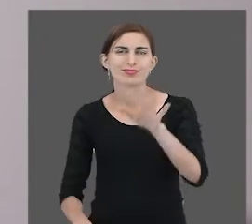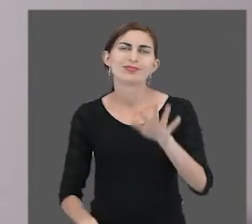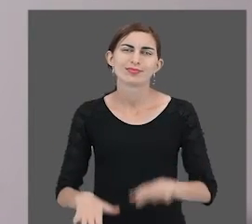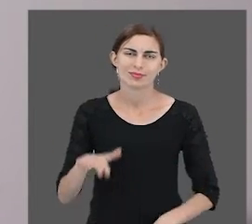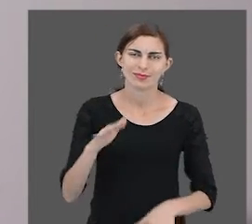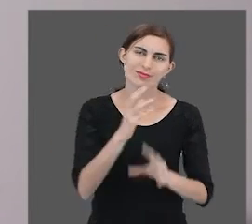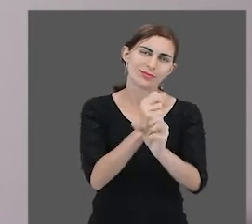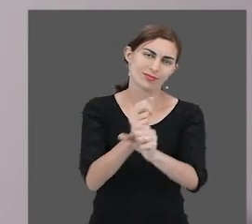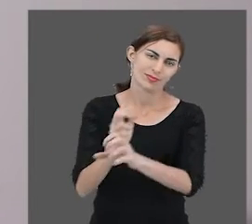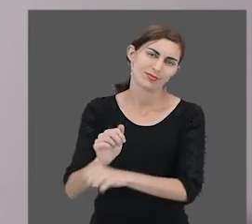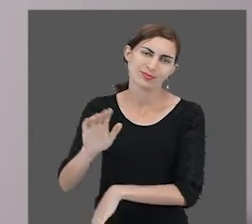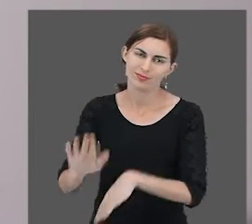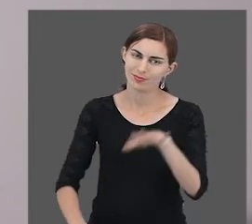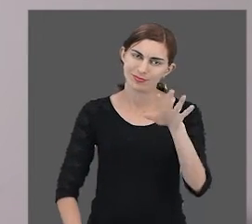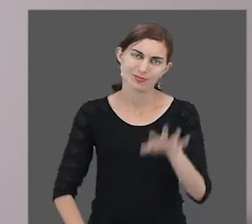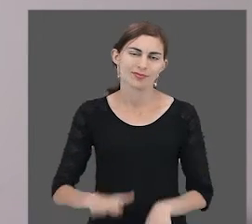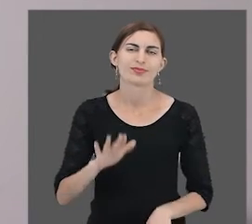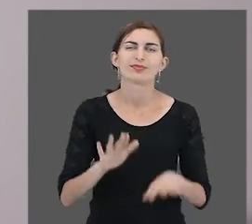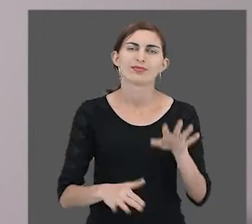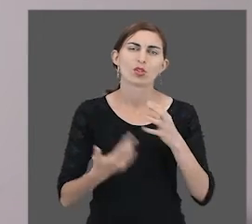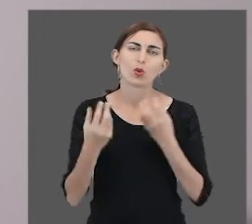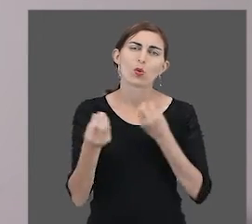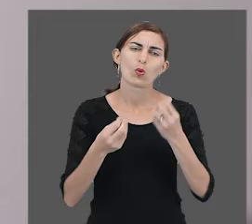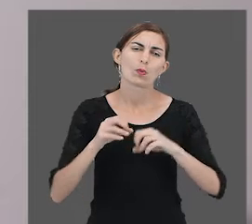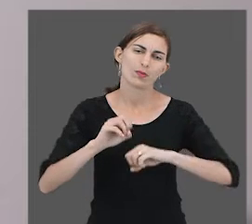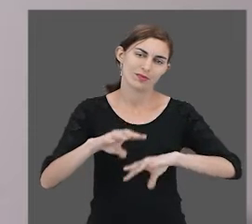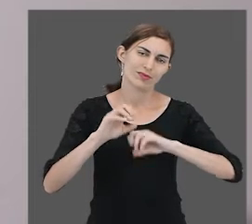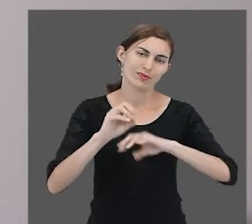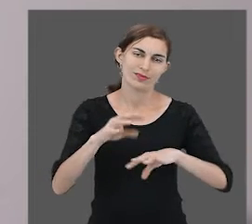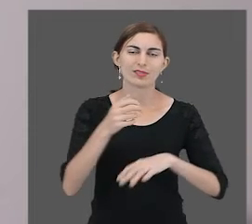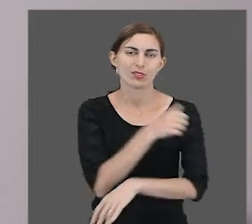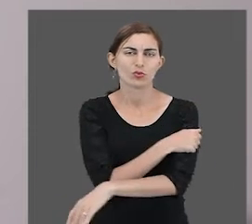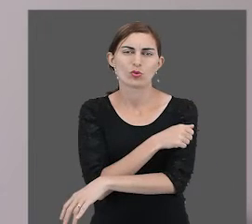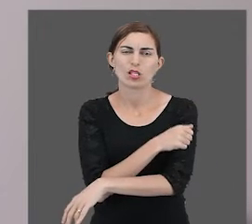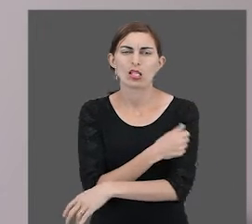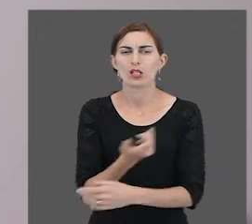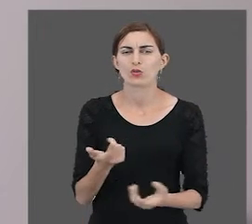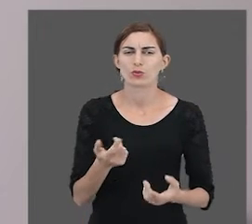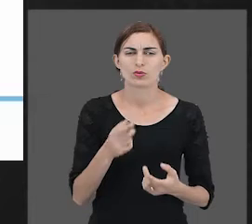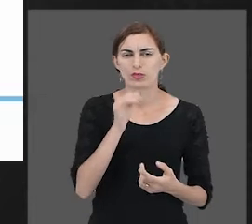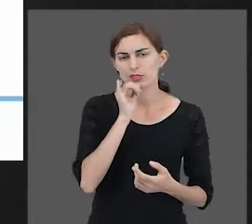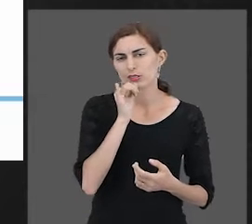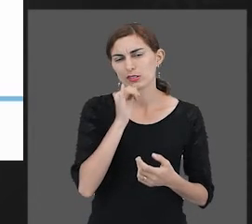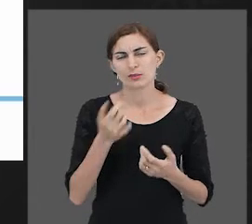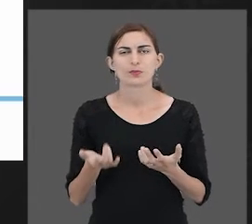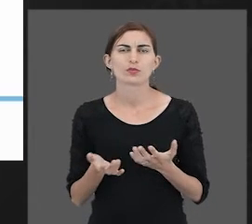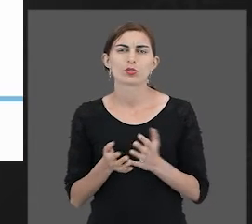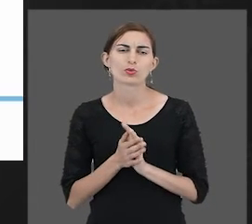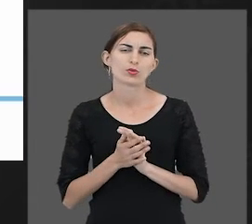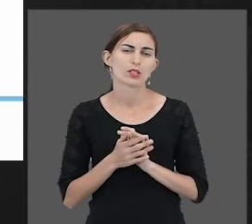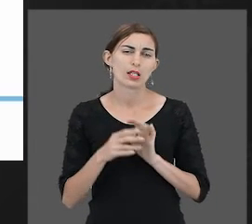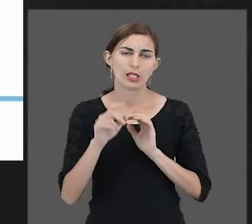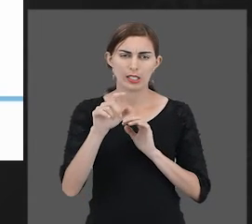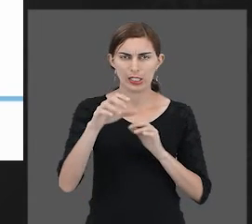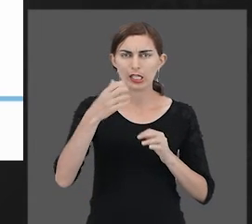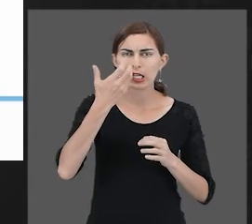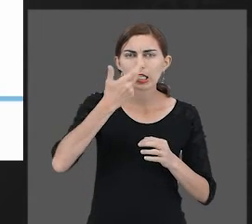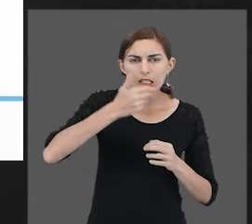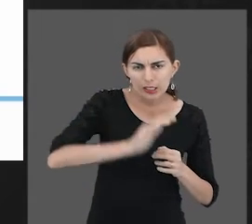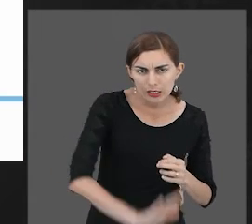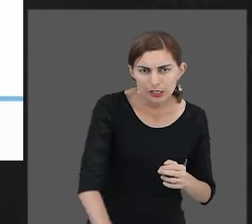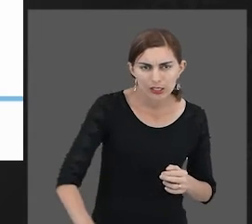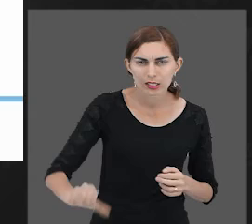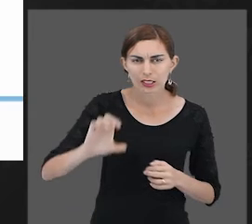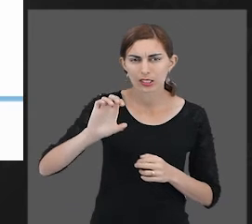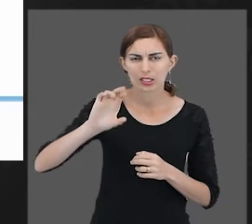é ponderado pela modalidade de ensino do aluno, o tipo, né? Vamos dar uma olhadinha. Para a creche,